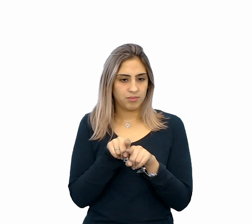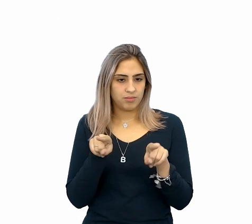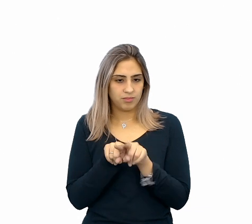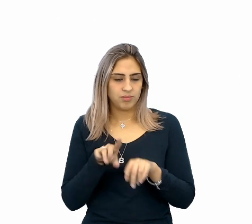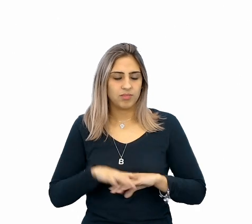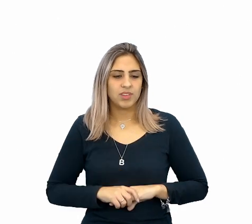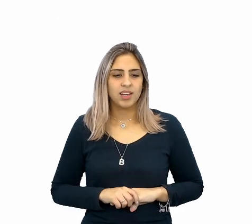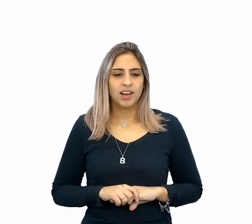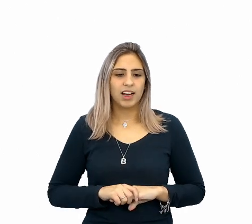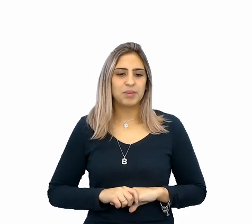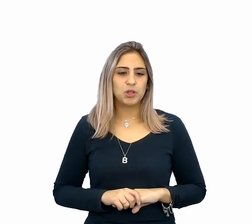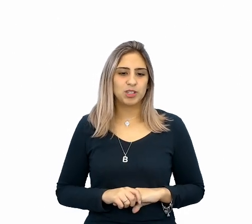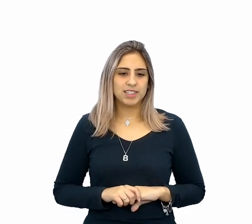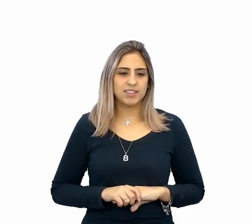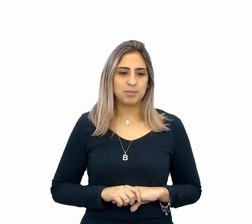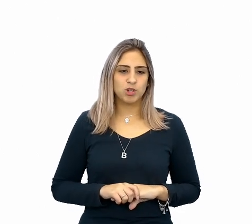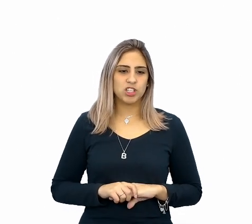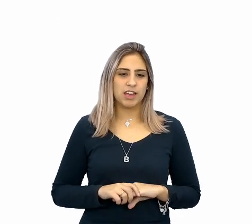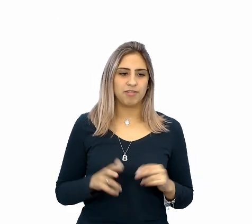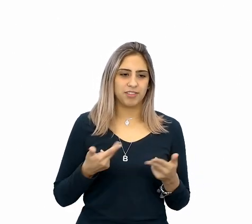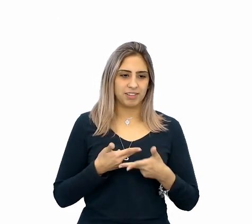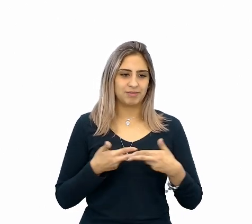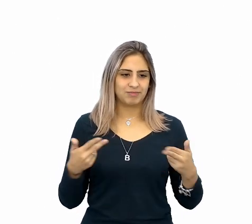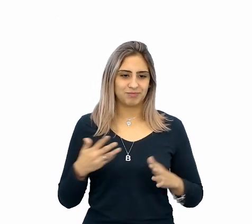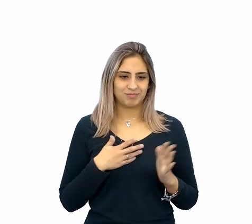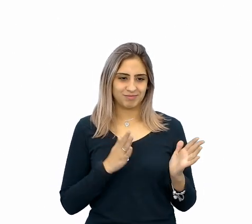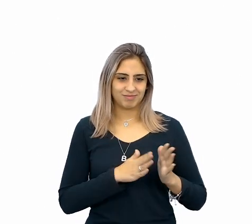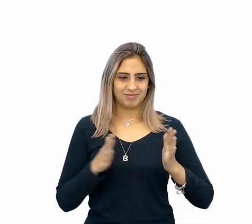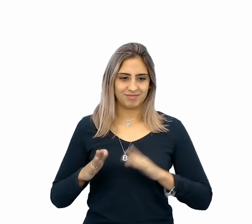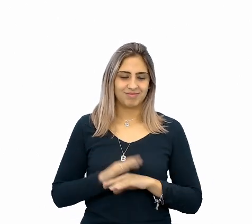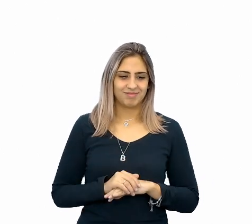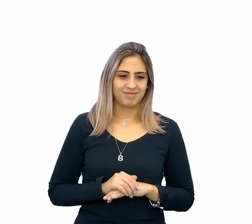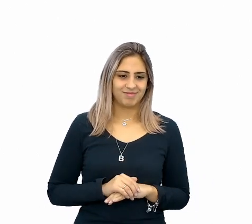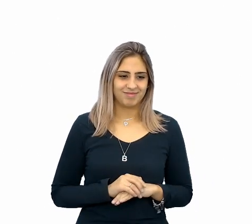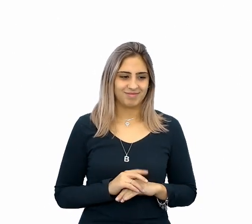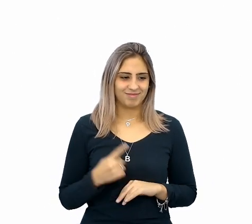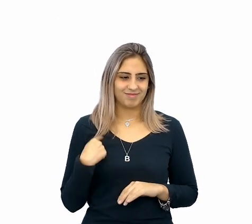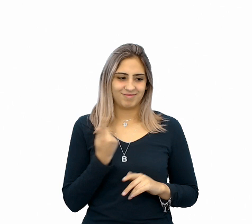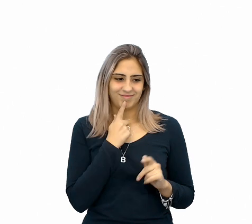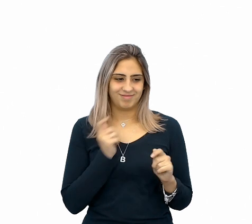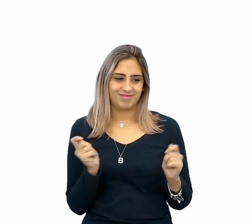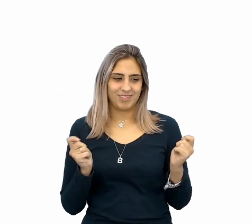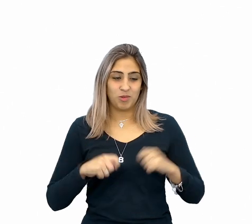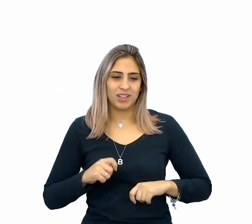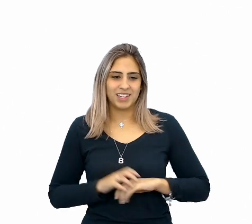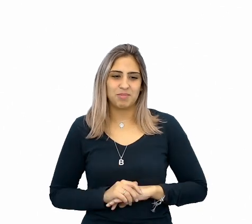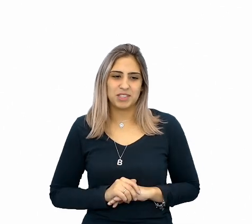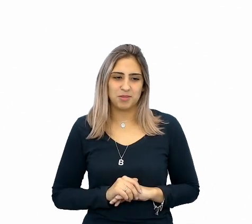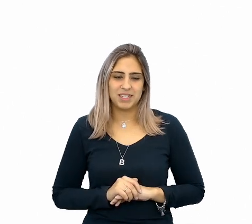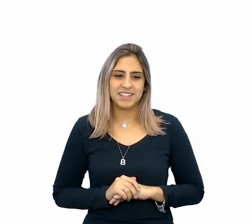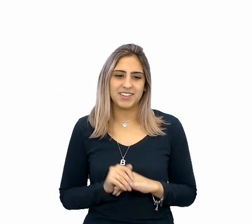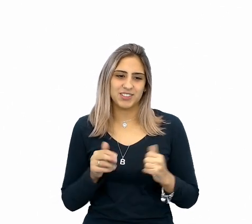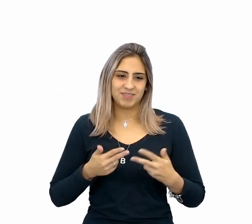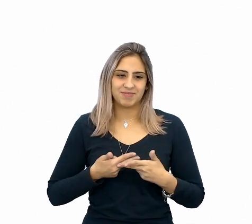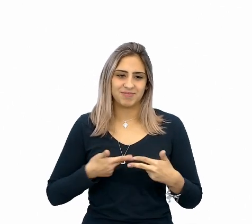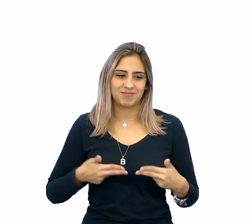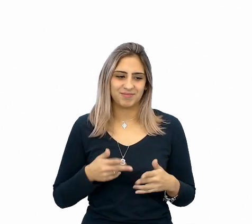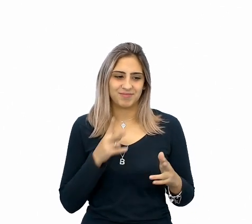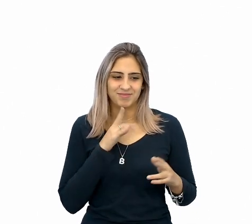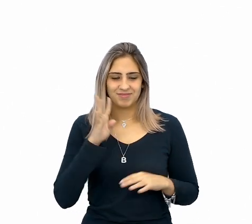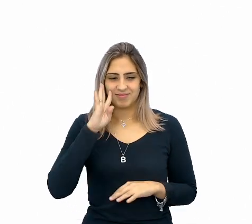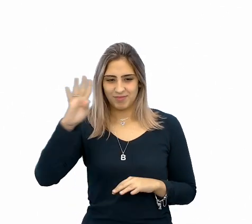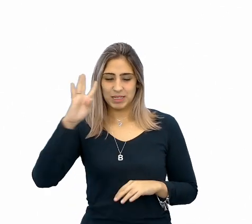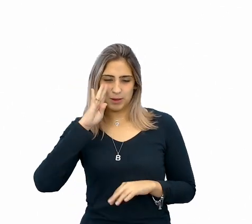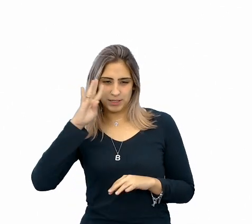nessa aula é importante que vocês possibilitem, junto com a turma,